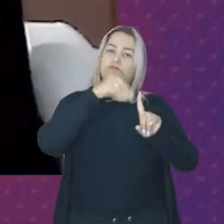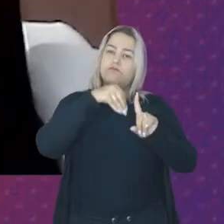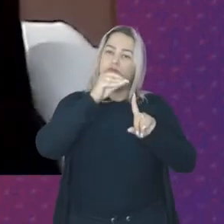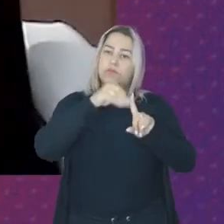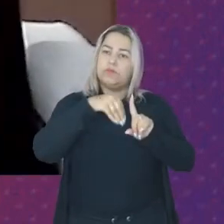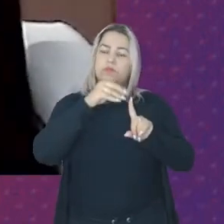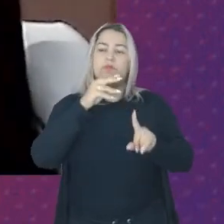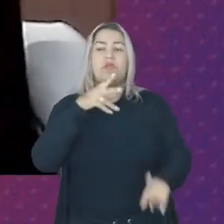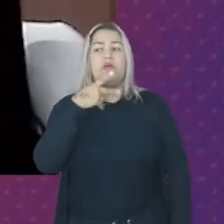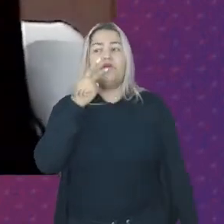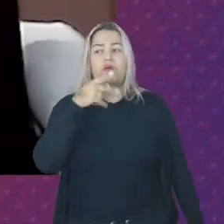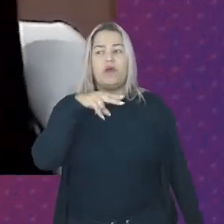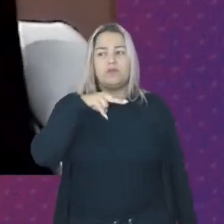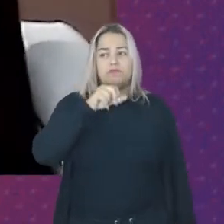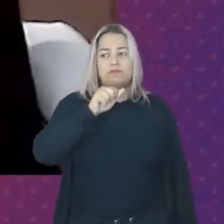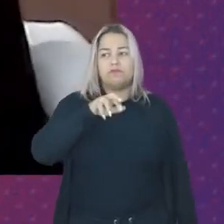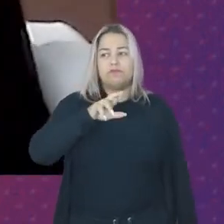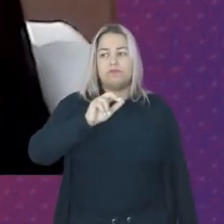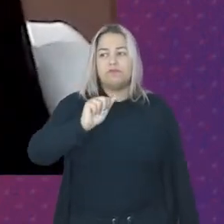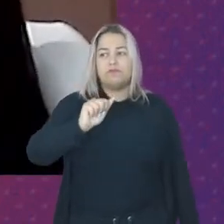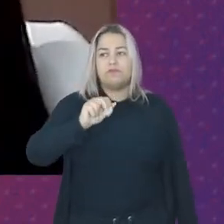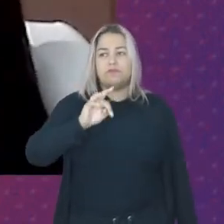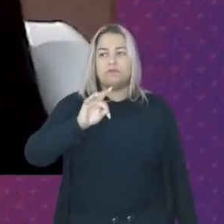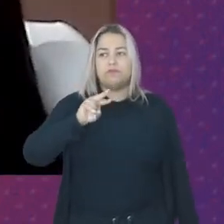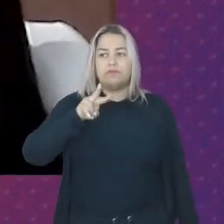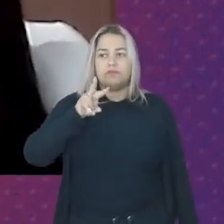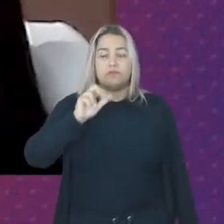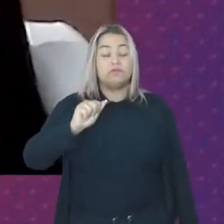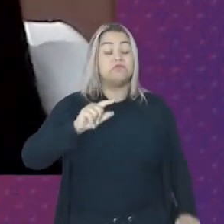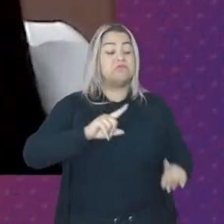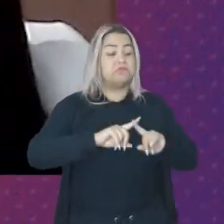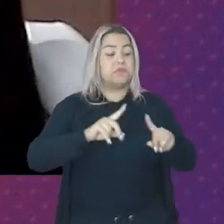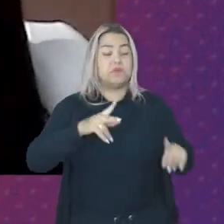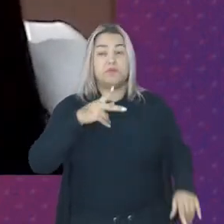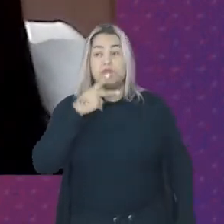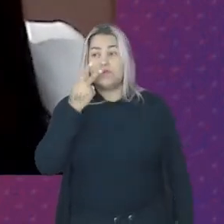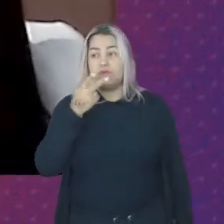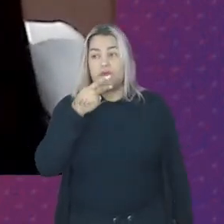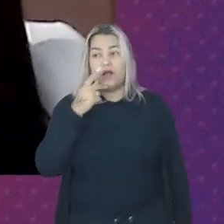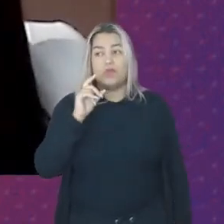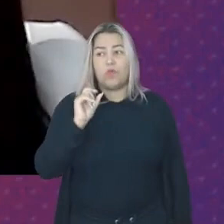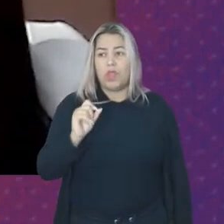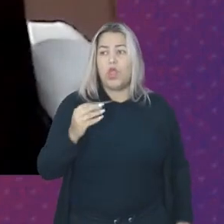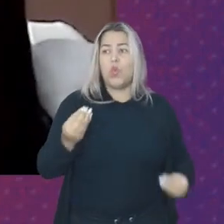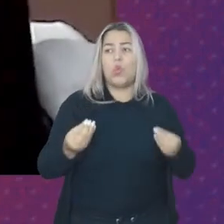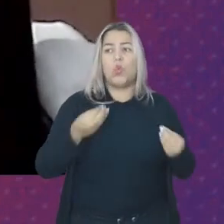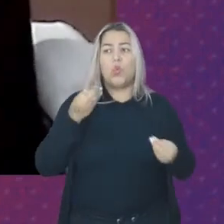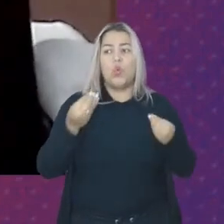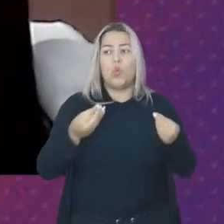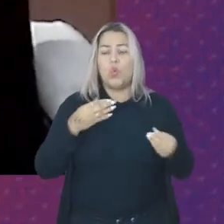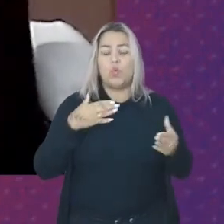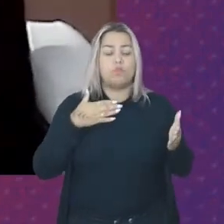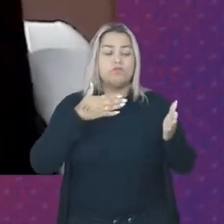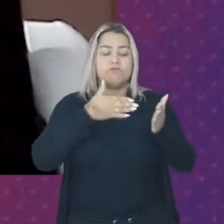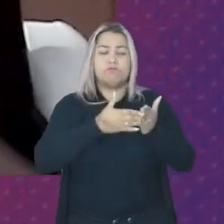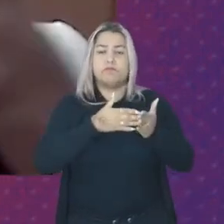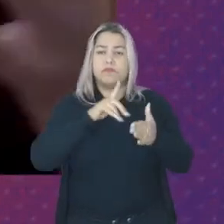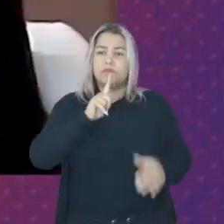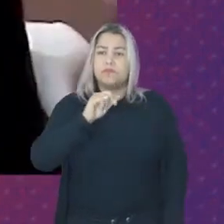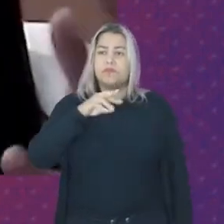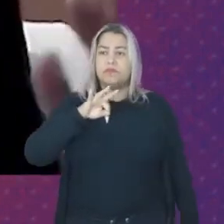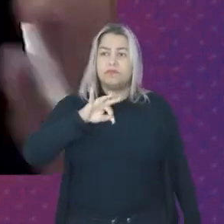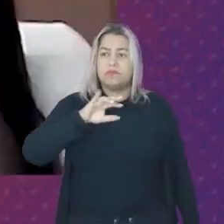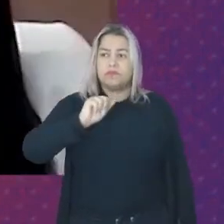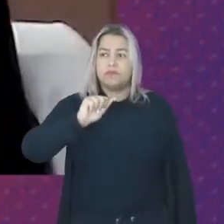vulnerabilidade e narrativa. Mas muita gente diz assim, como limitação? Por